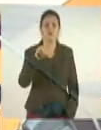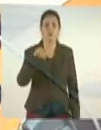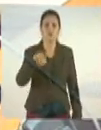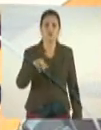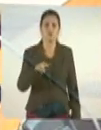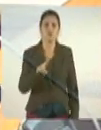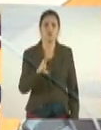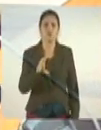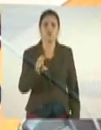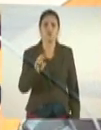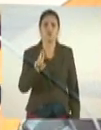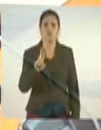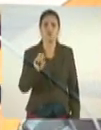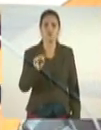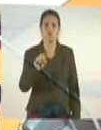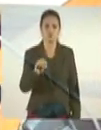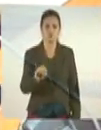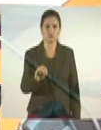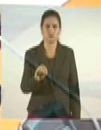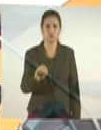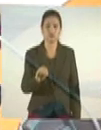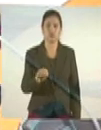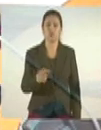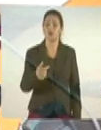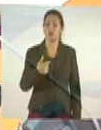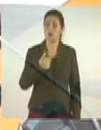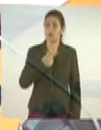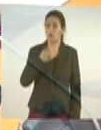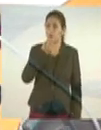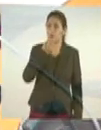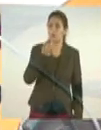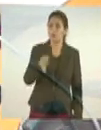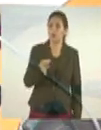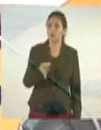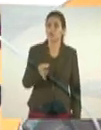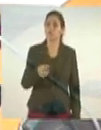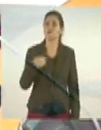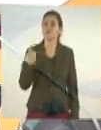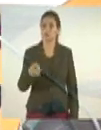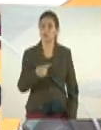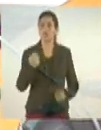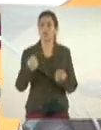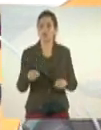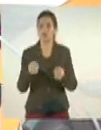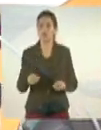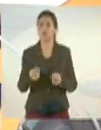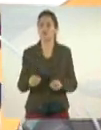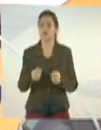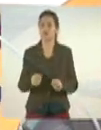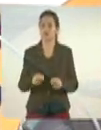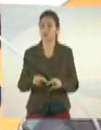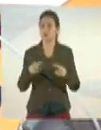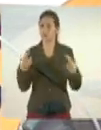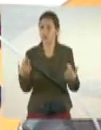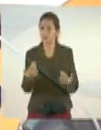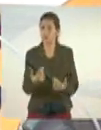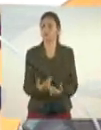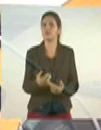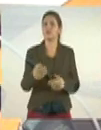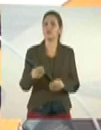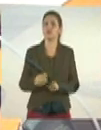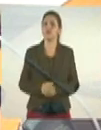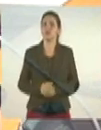eu acho que nós devemos fazer uma força gigantesca aqui dentro valorizar aqueles que tiveram coragem de submetido ao concurso que às vezes não conseguiram os pontos